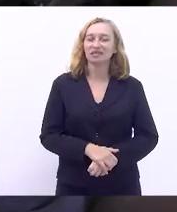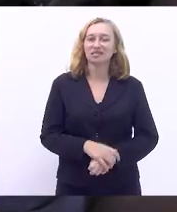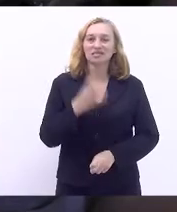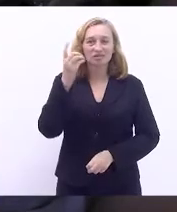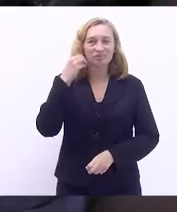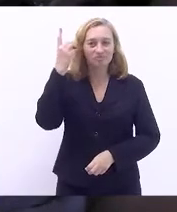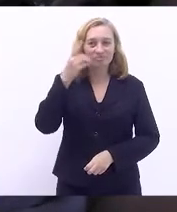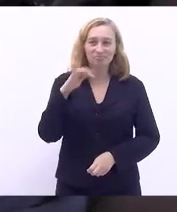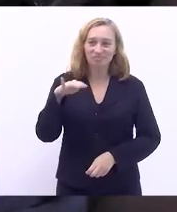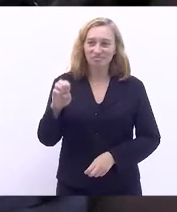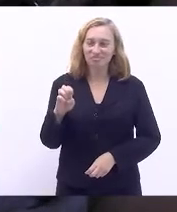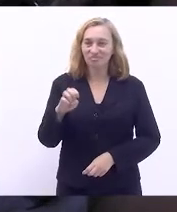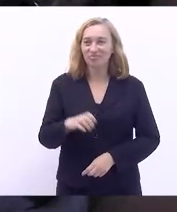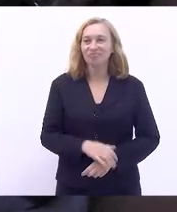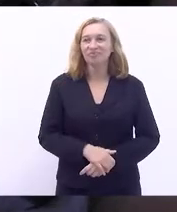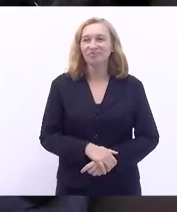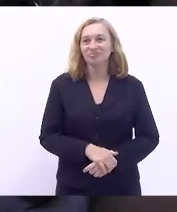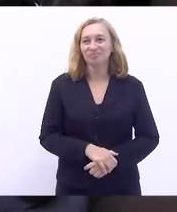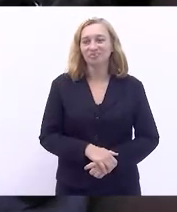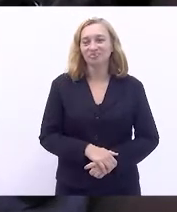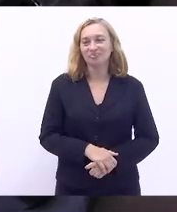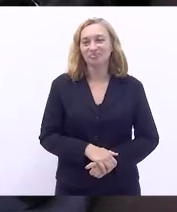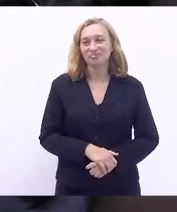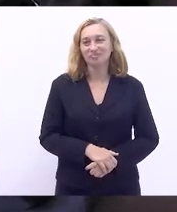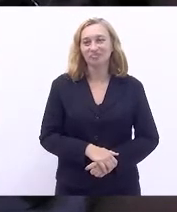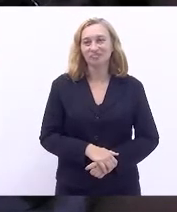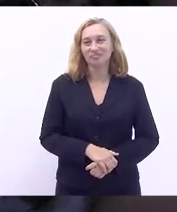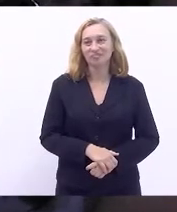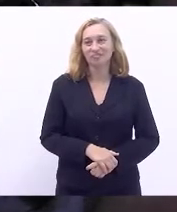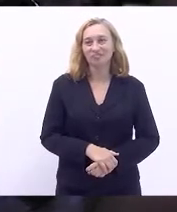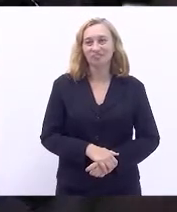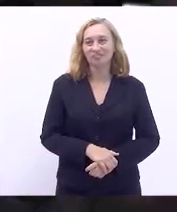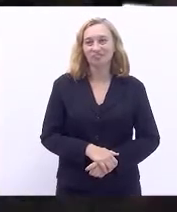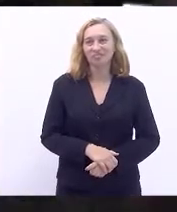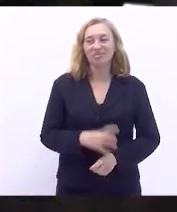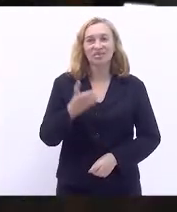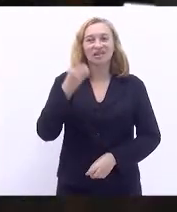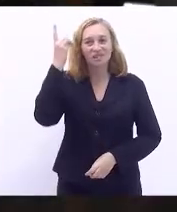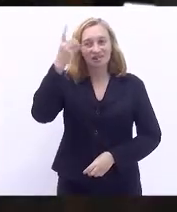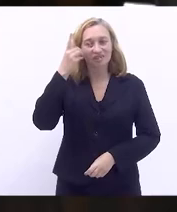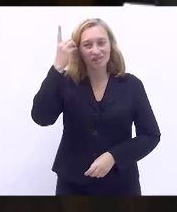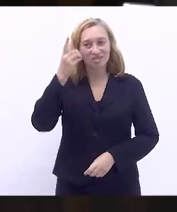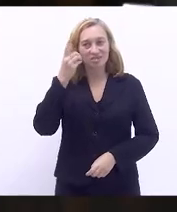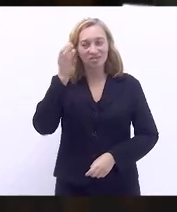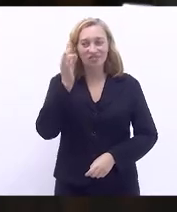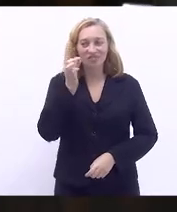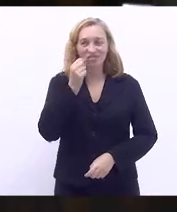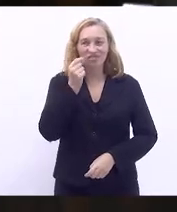Deputada Franciane Mota. Deputado Giovanni Ratinho.